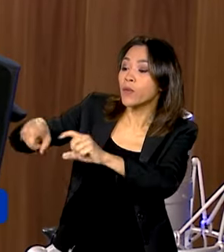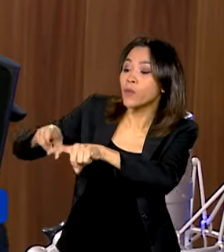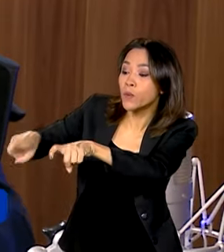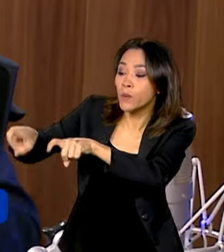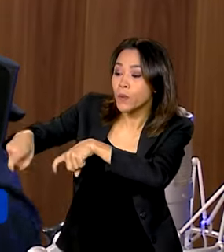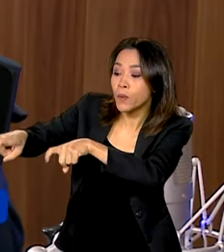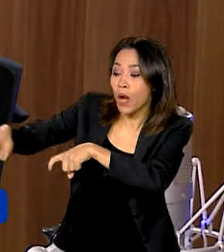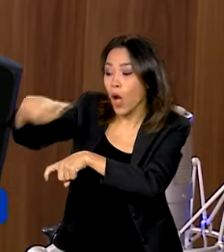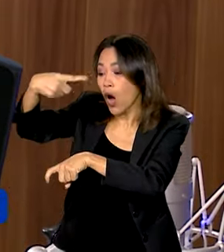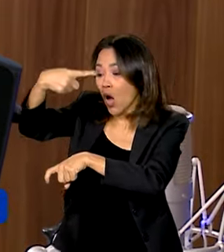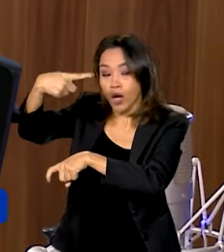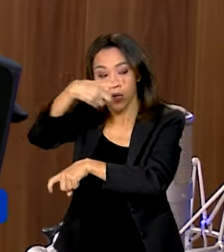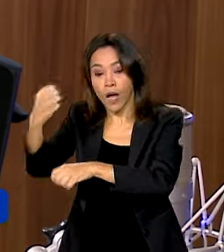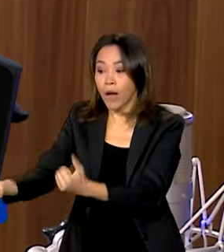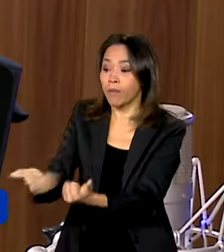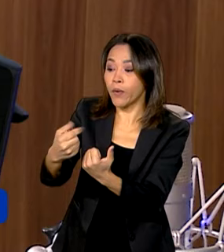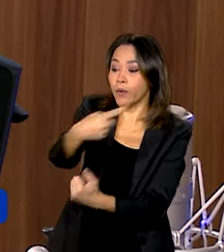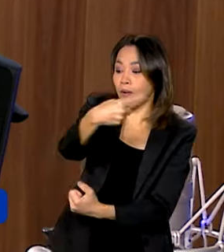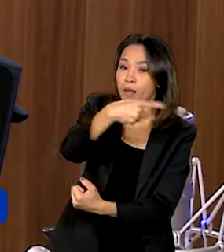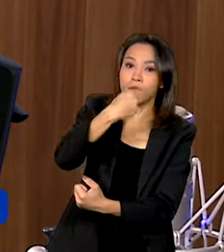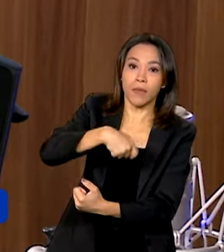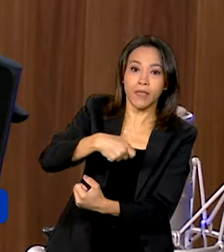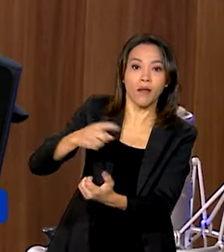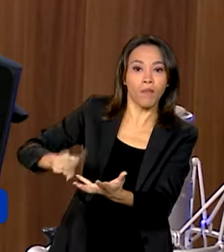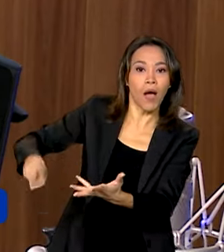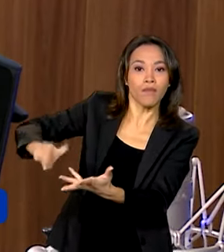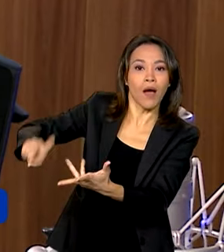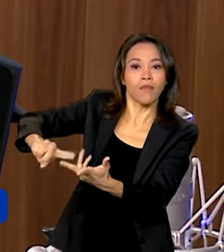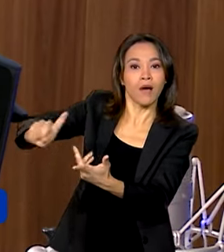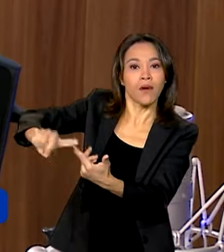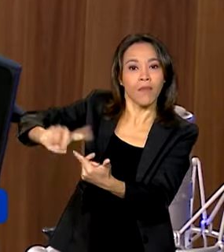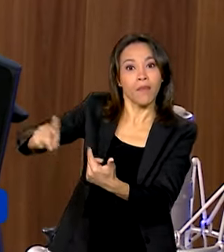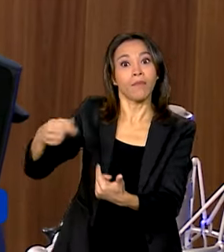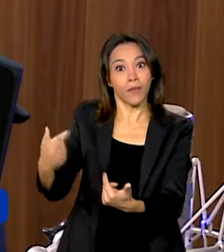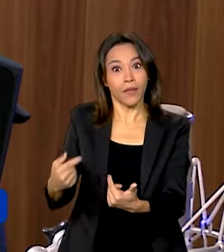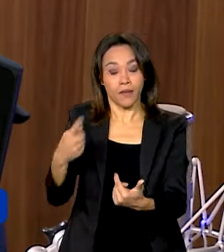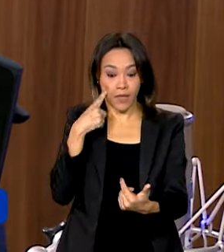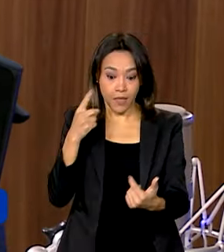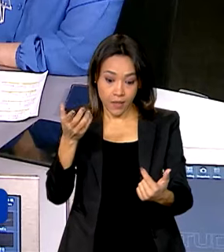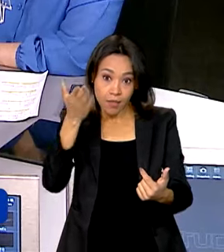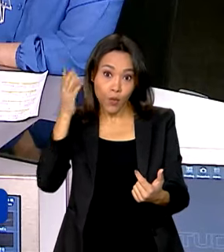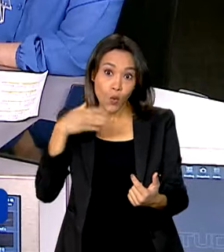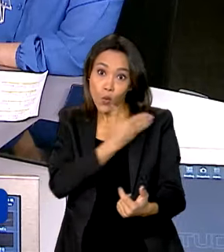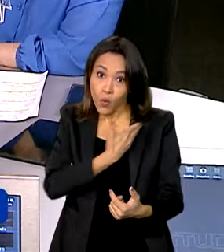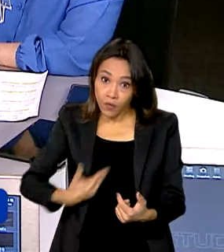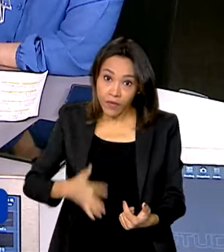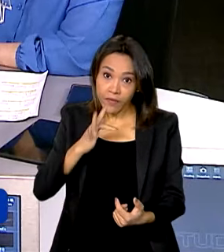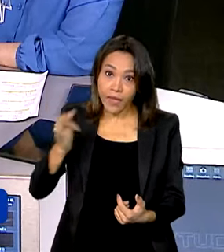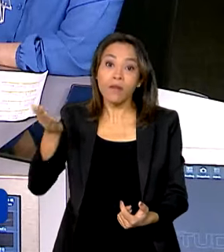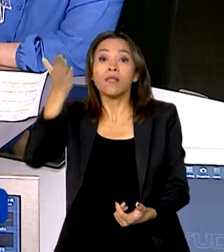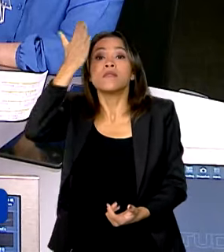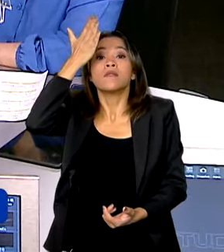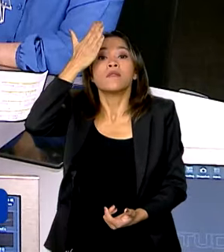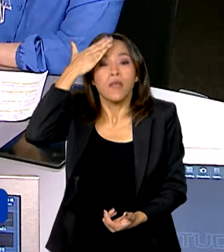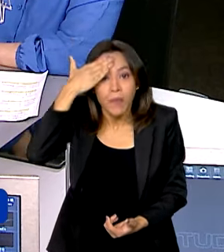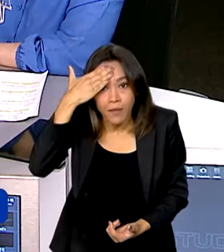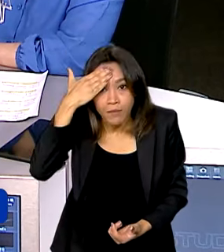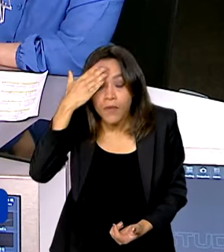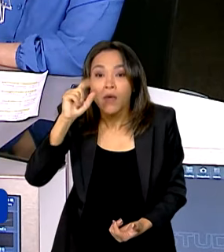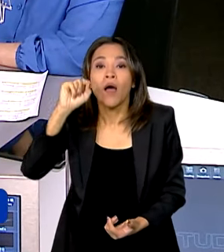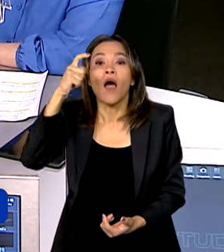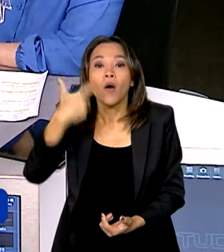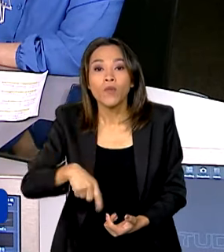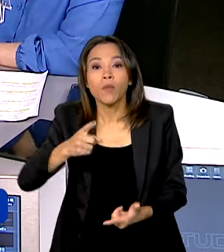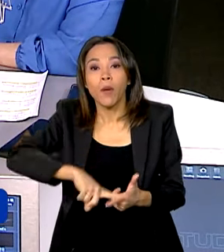Para apoiar os agricultores Então a partir do reconhecimento do governo federal todo governo federal pode atuar em